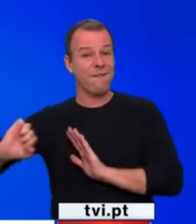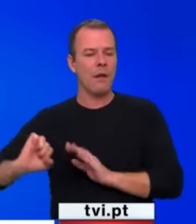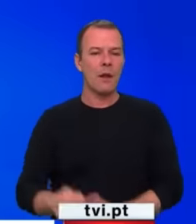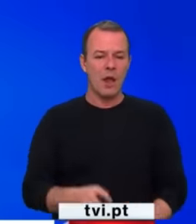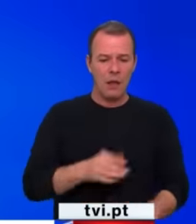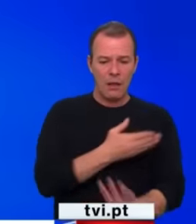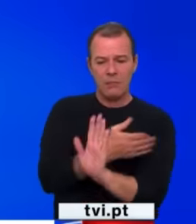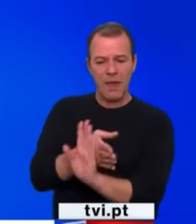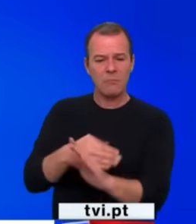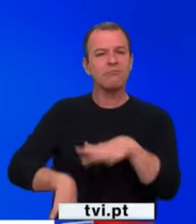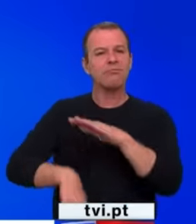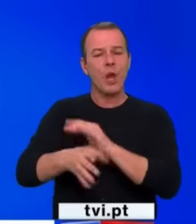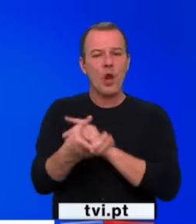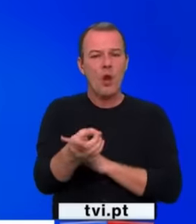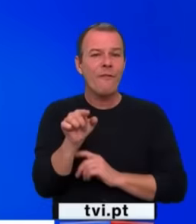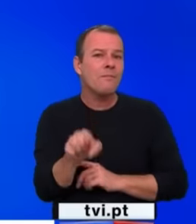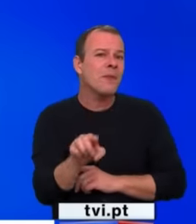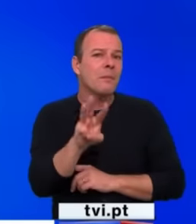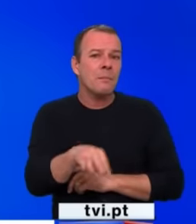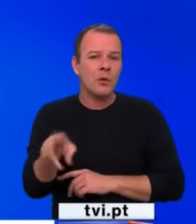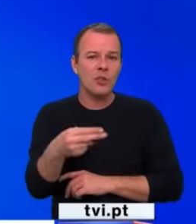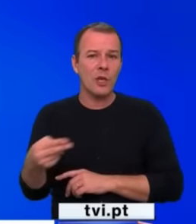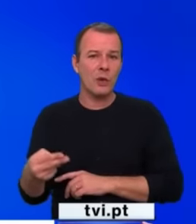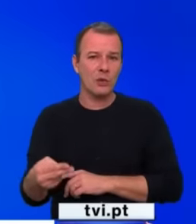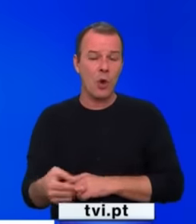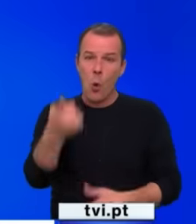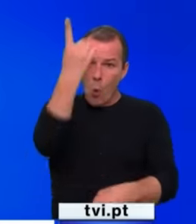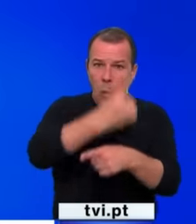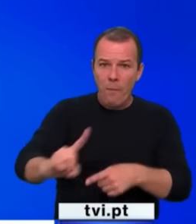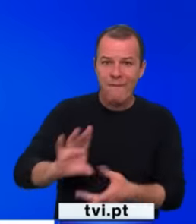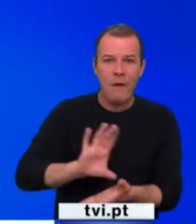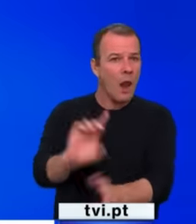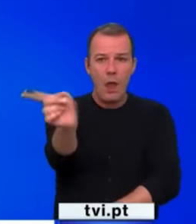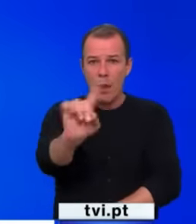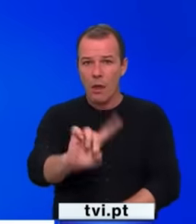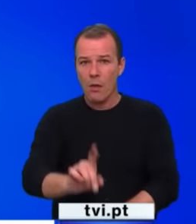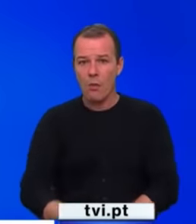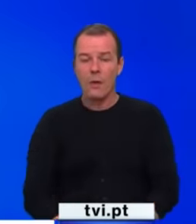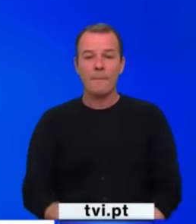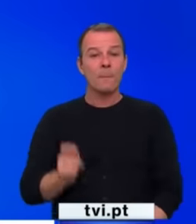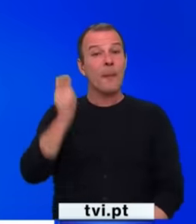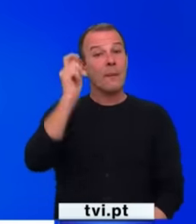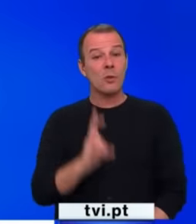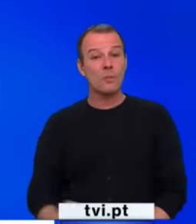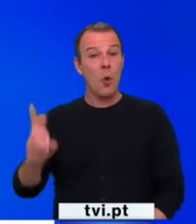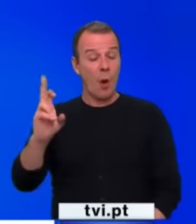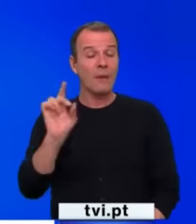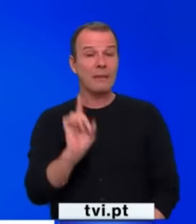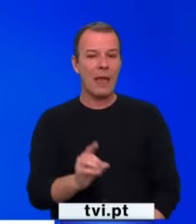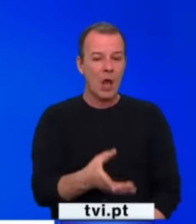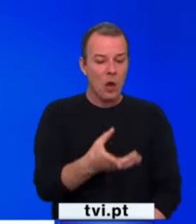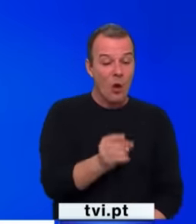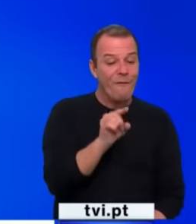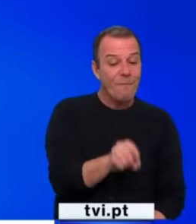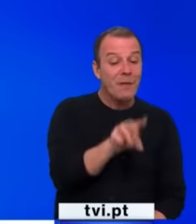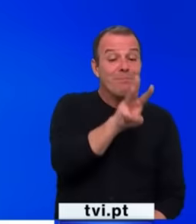de euros, mas reparemos, não é 9 mil milhões de euros de uma vez. Como nós estamos a falar de aumentos das pensões, estamos a falar de 9 mil milhões de euros todos os